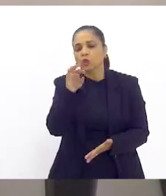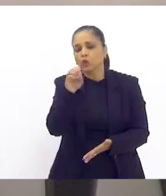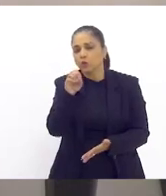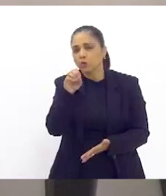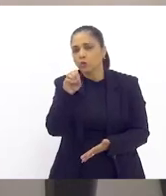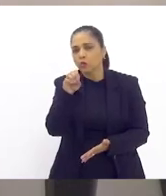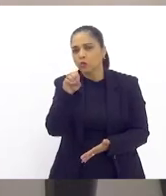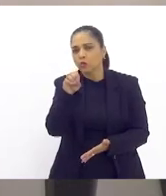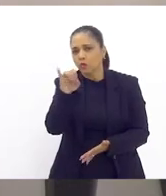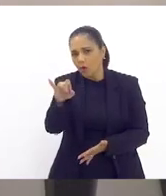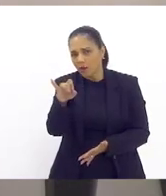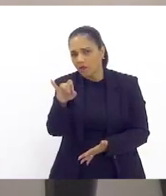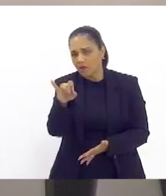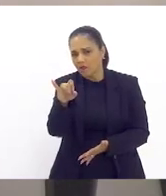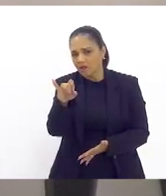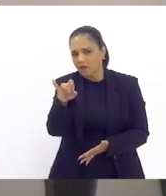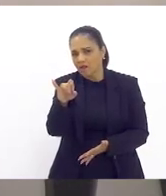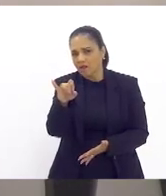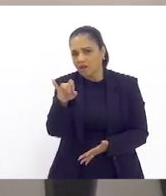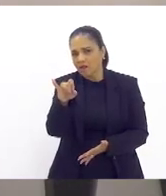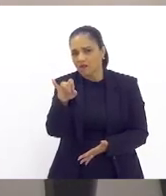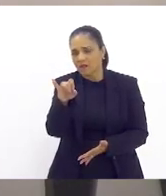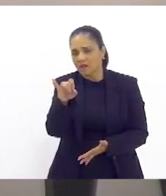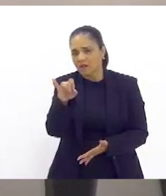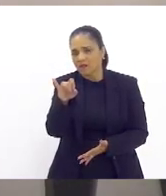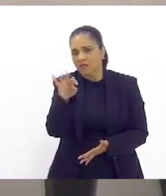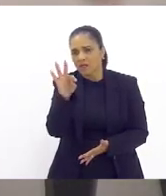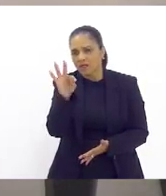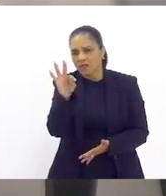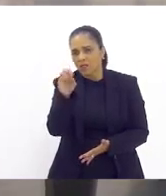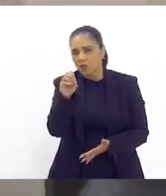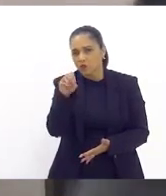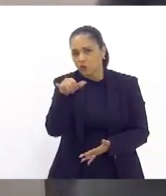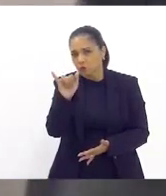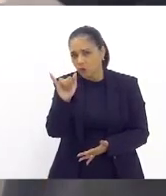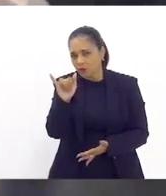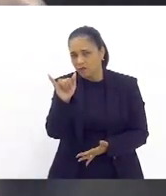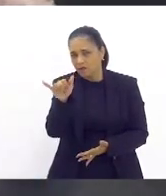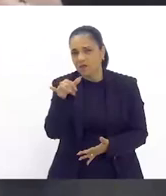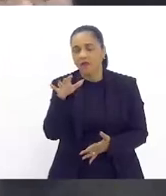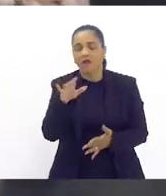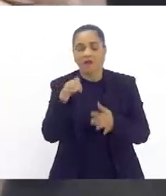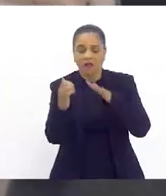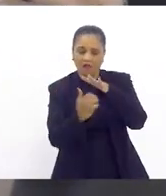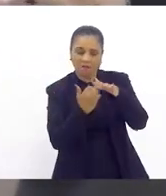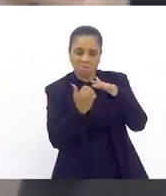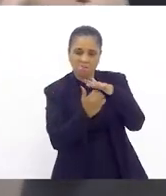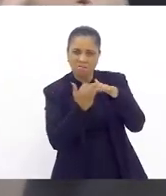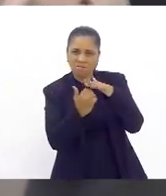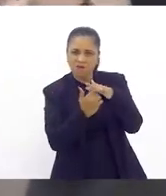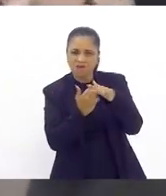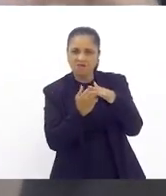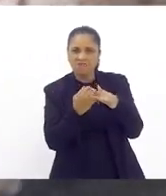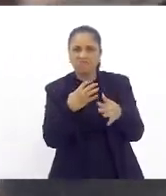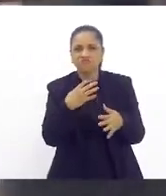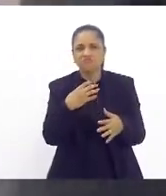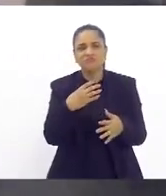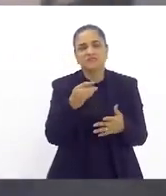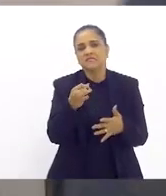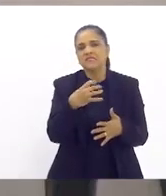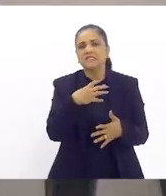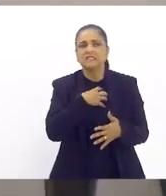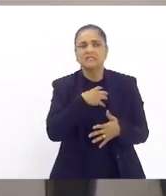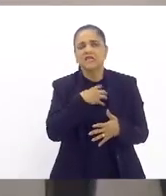um um uma forma da empresa quando se sente lesada por gato por por